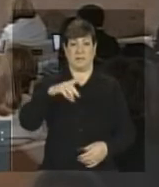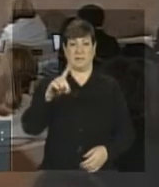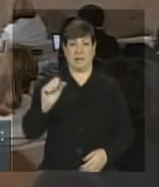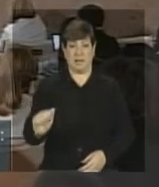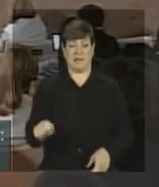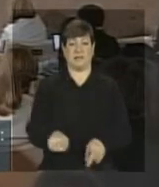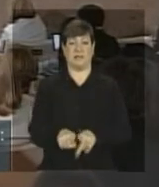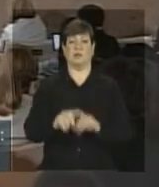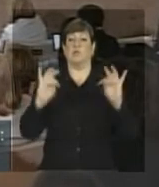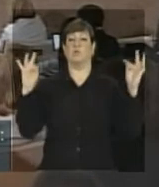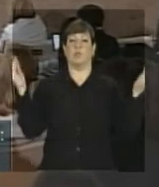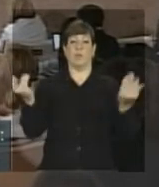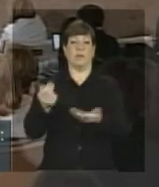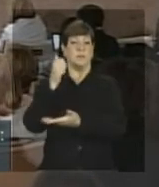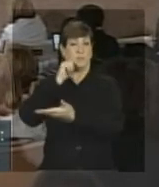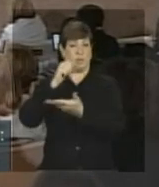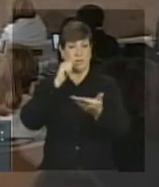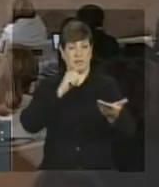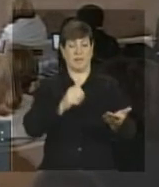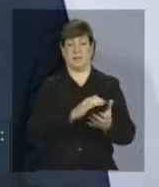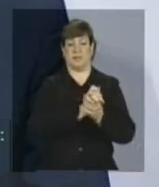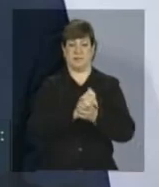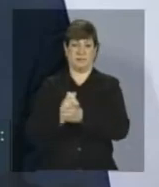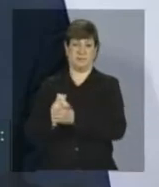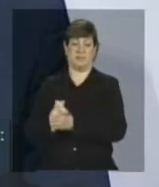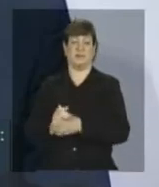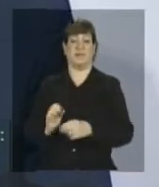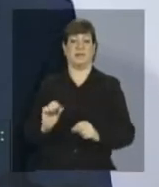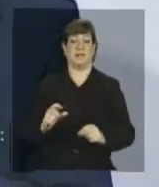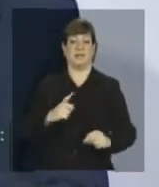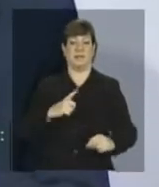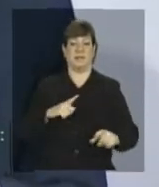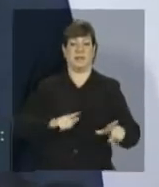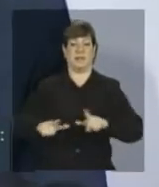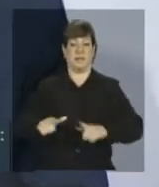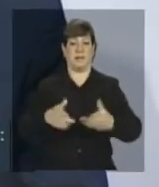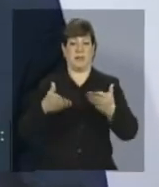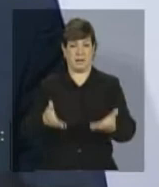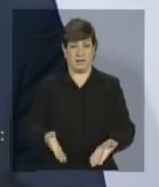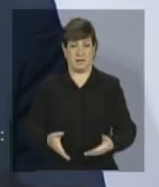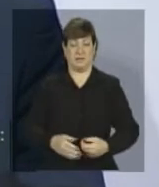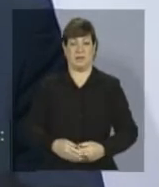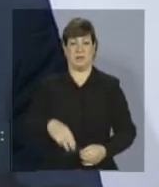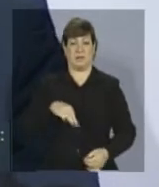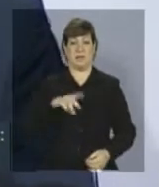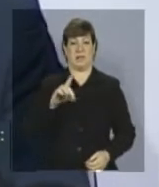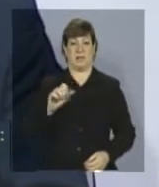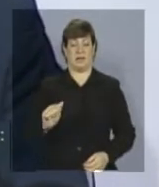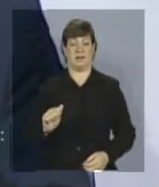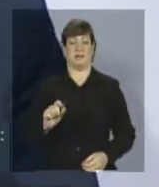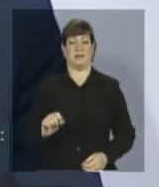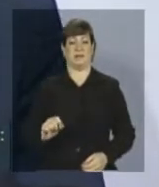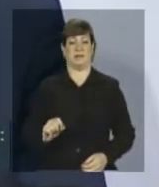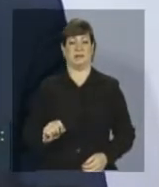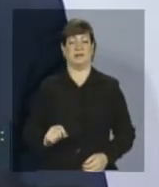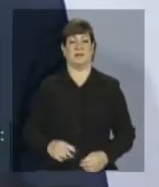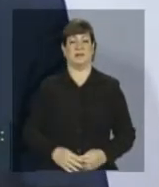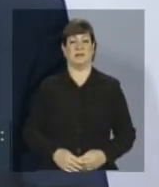de mulheres da diretoria que tem levado à frente esse trabalho, que inclusive mereceu aqui hoje o